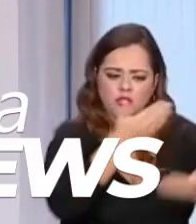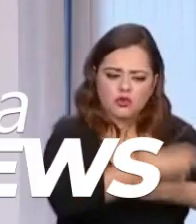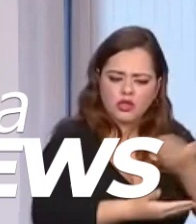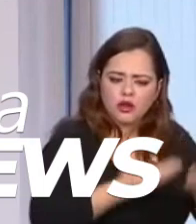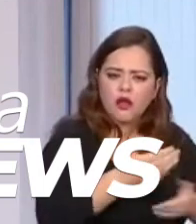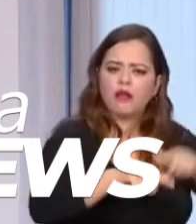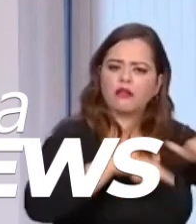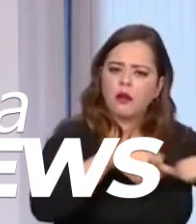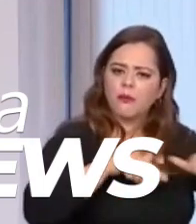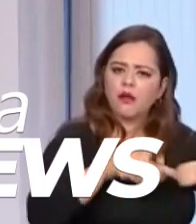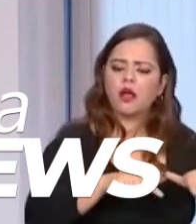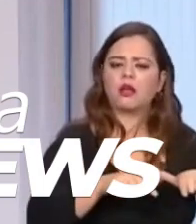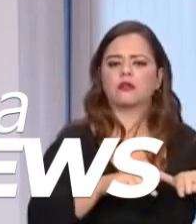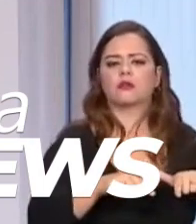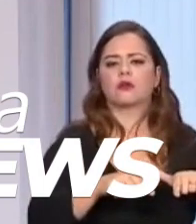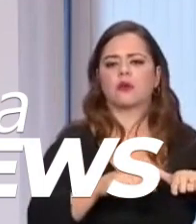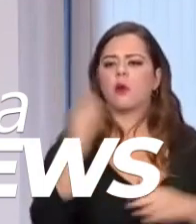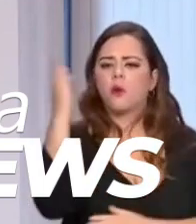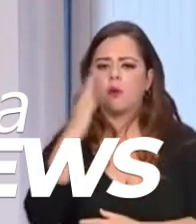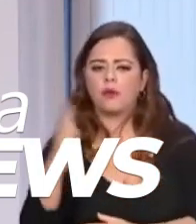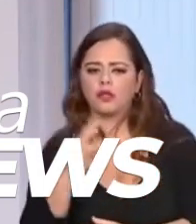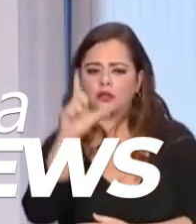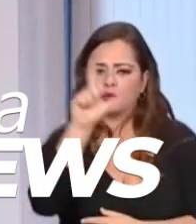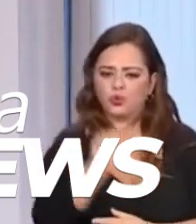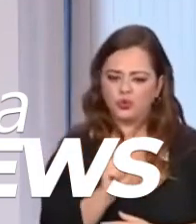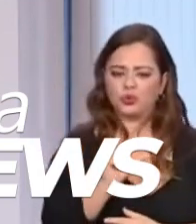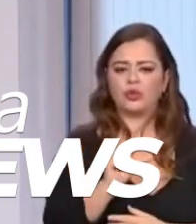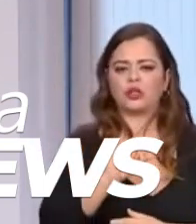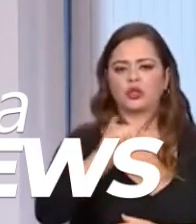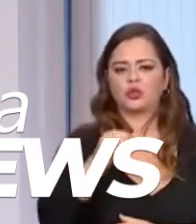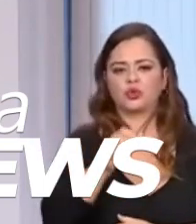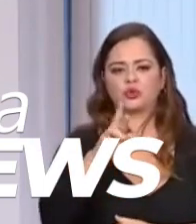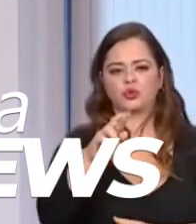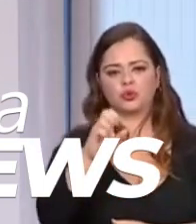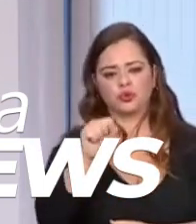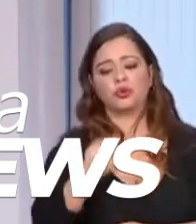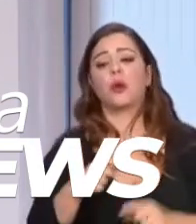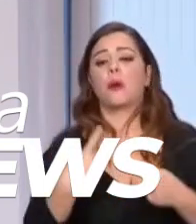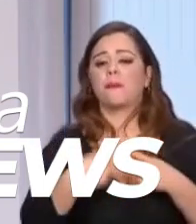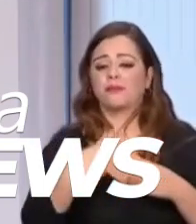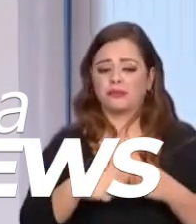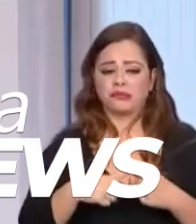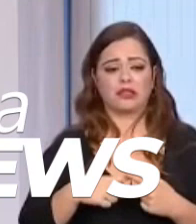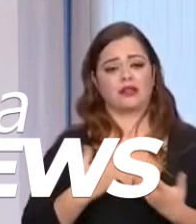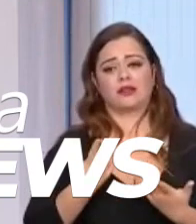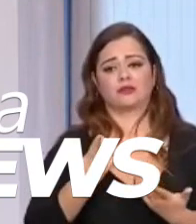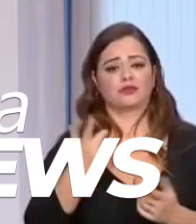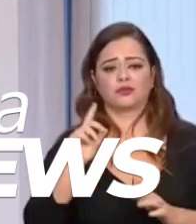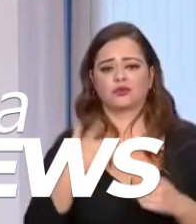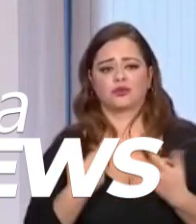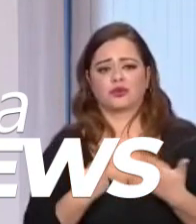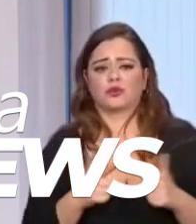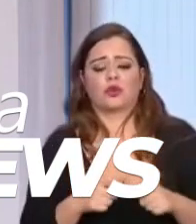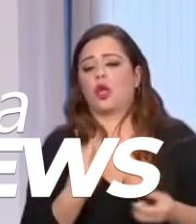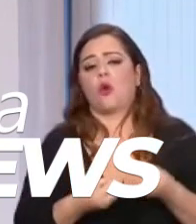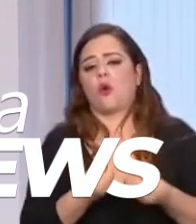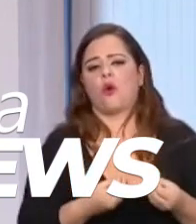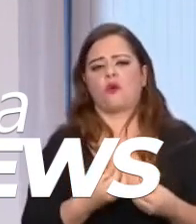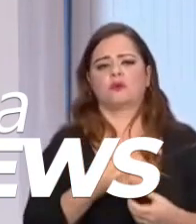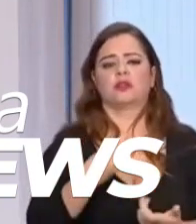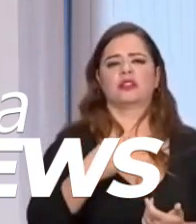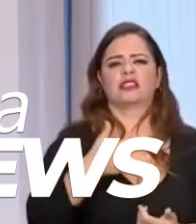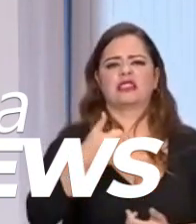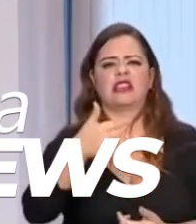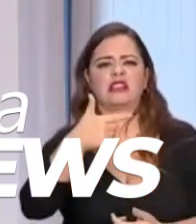é assim que a gente vai fazer com que o Brasil reduz a taxa de juro porque é impossível fazer investimento catástrofe de julho é